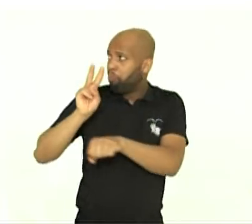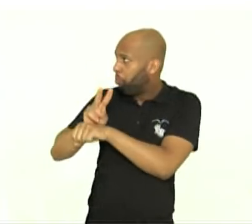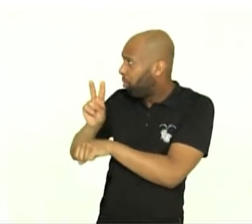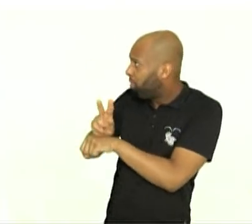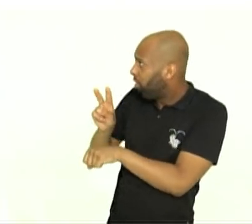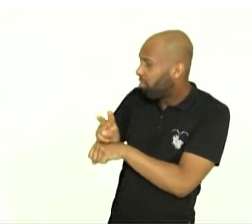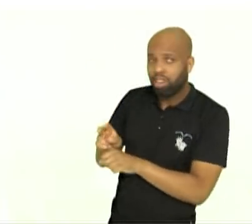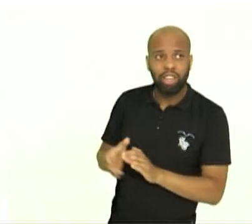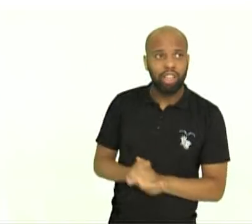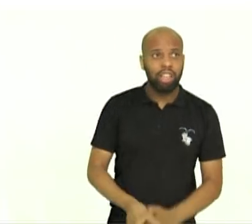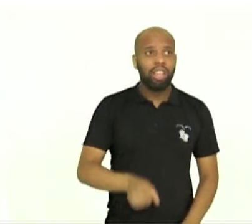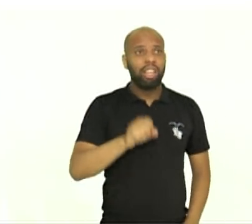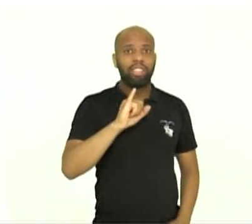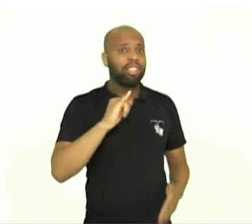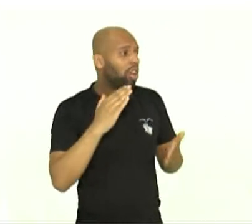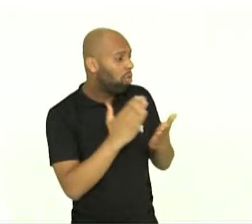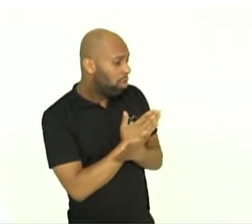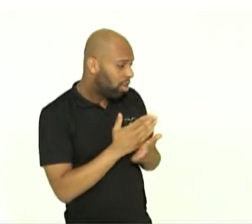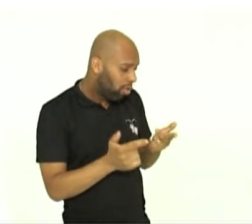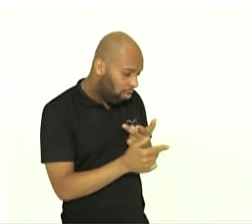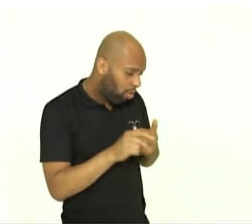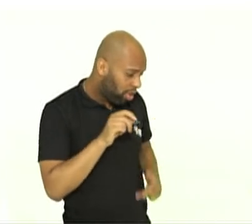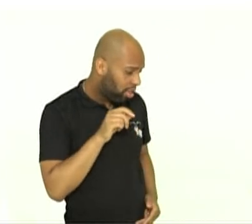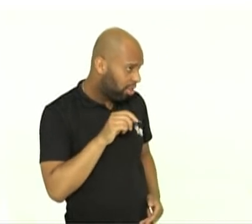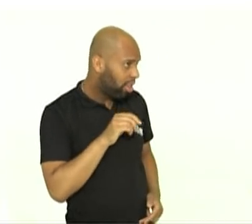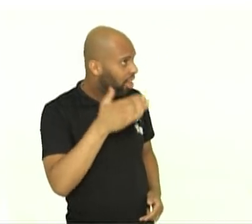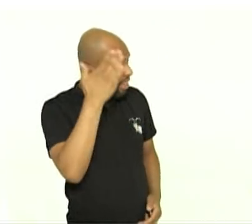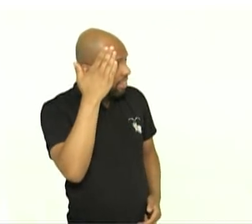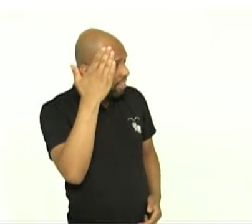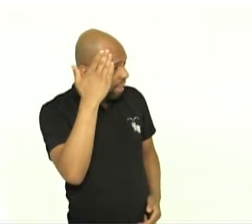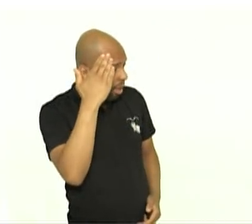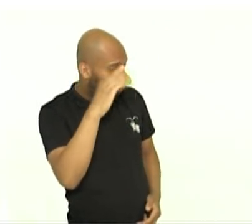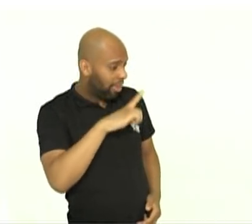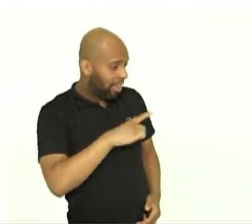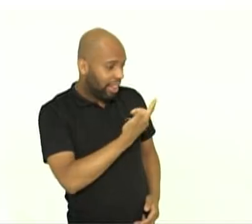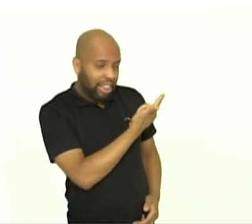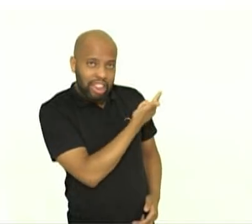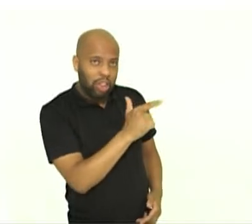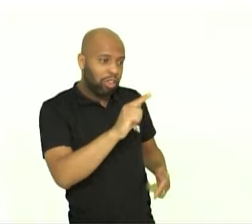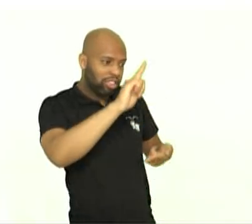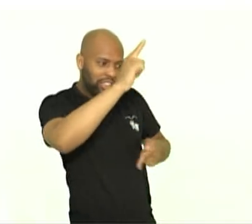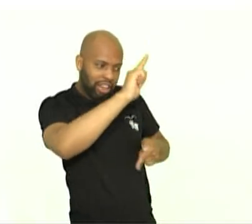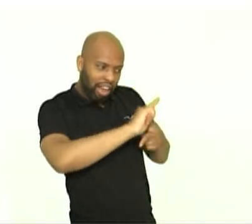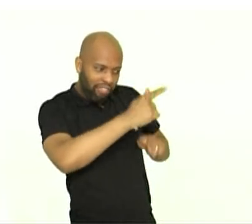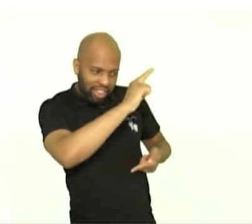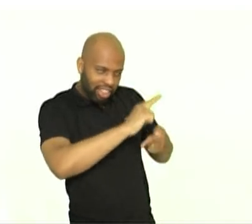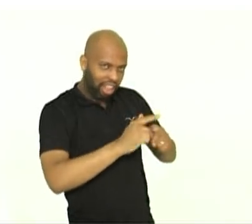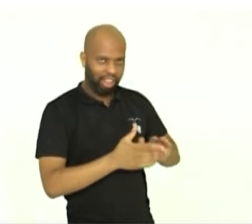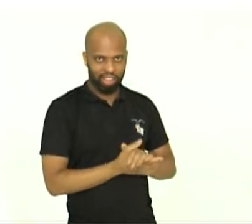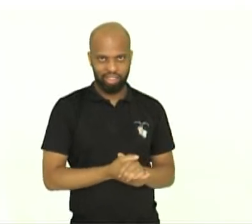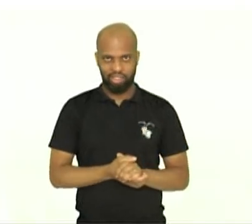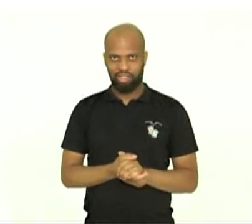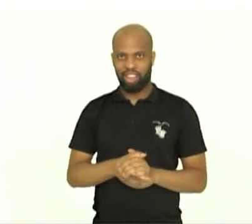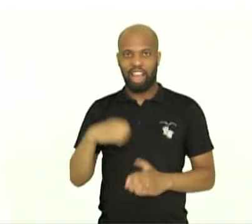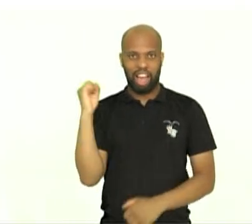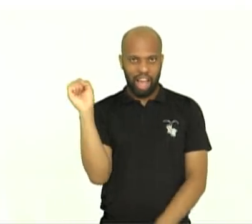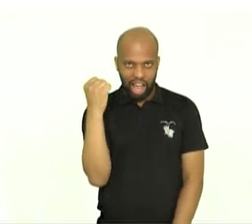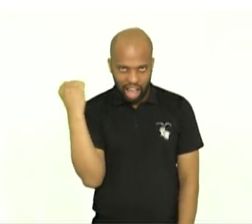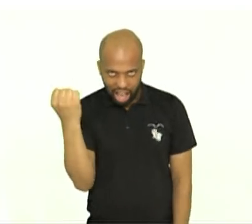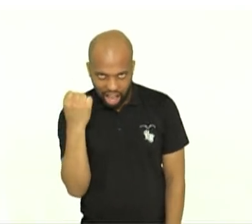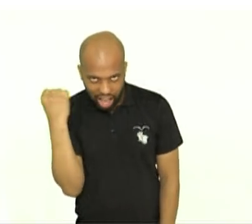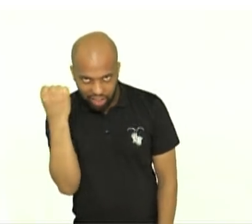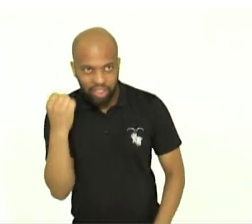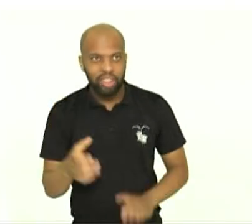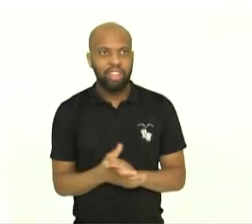ele no espaço, ao menos a gente ia saber que foi sem gravidade. É interessante, né? Toda vez que